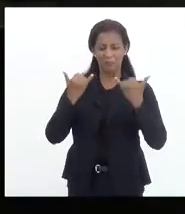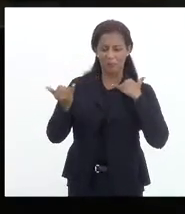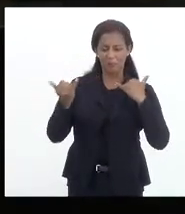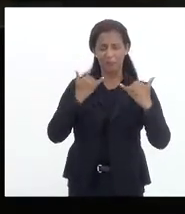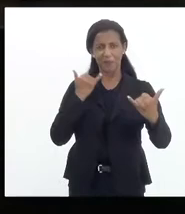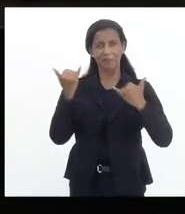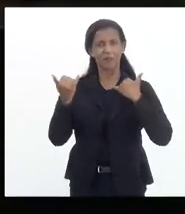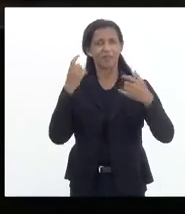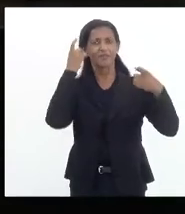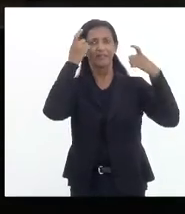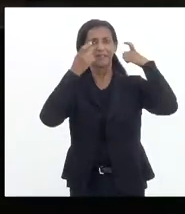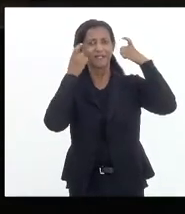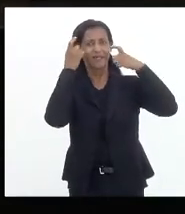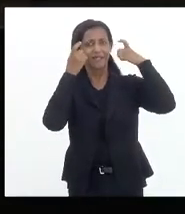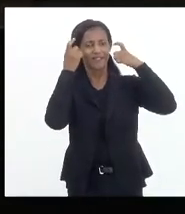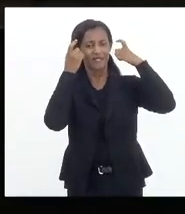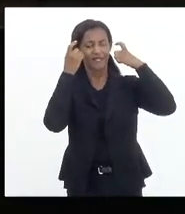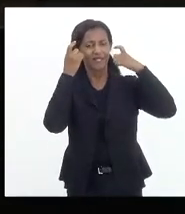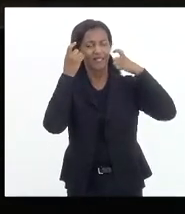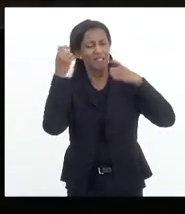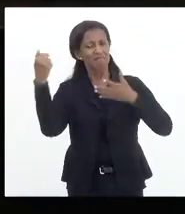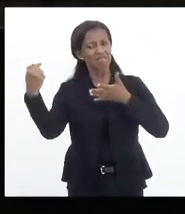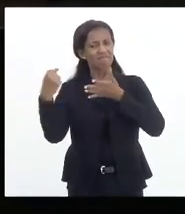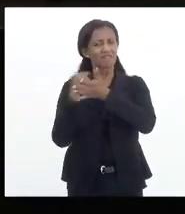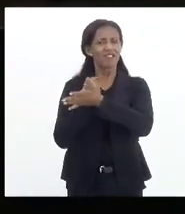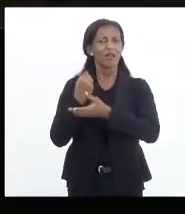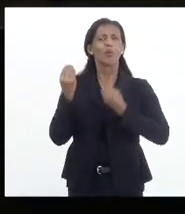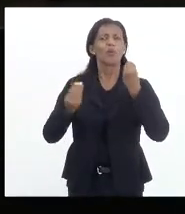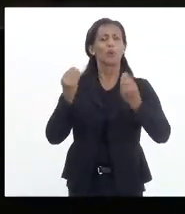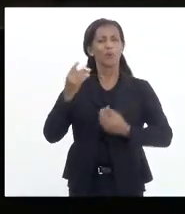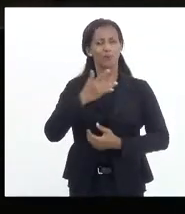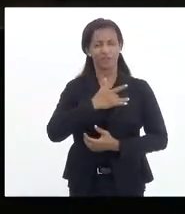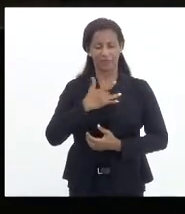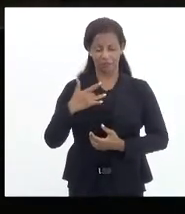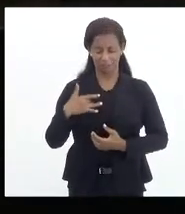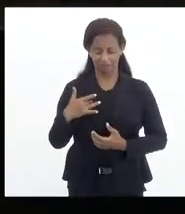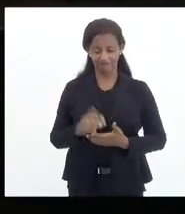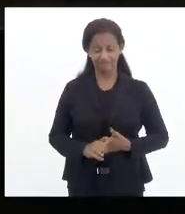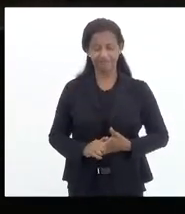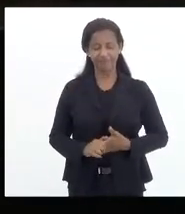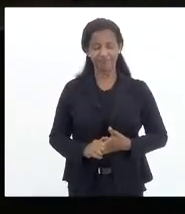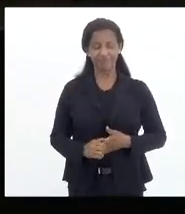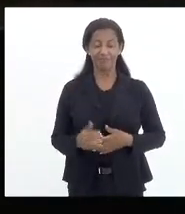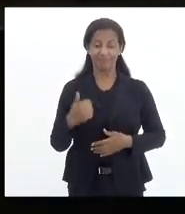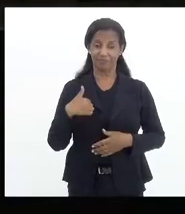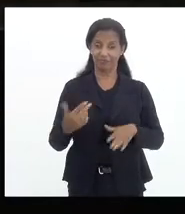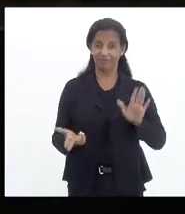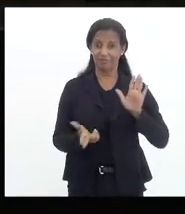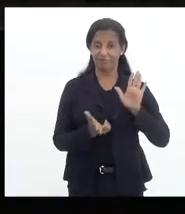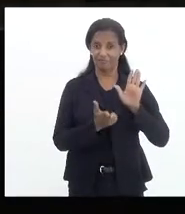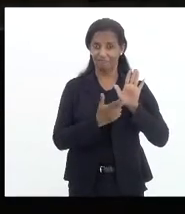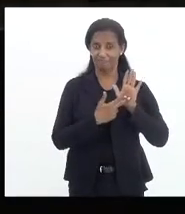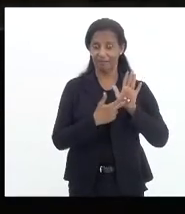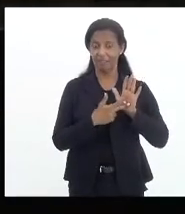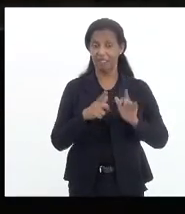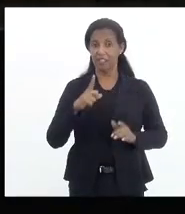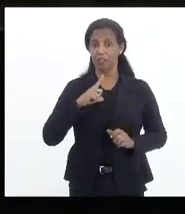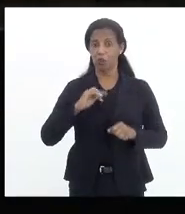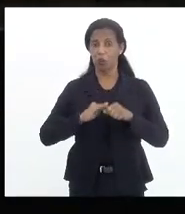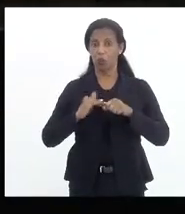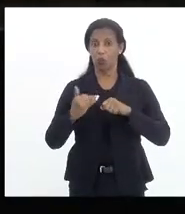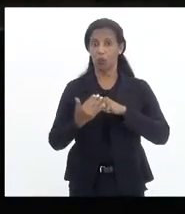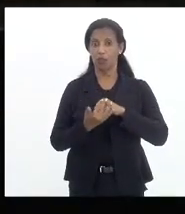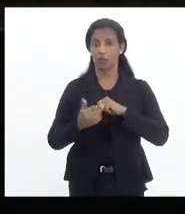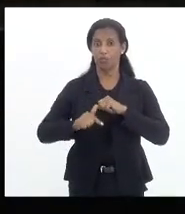preocupavam e ligavam para saber no estado de saúde confesso a vocês que eu tive convite pela